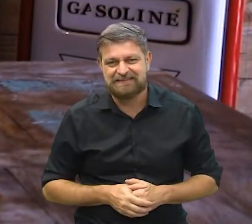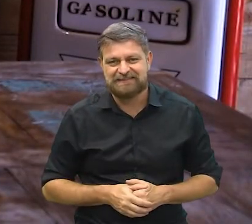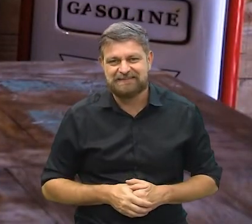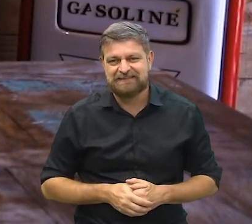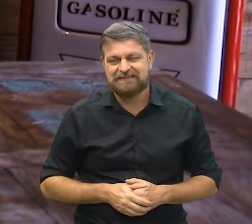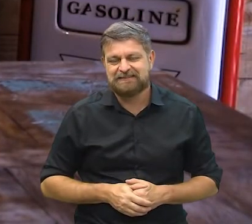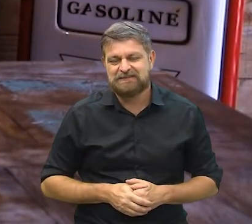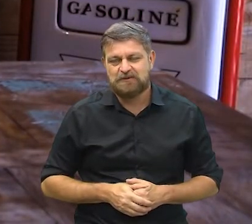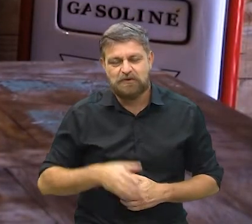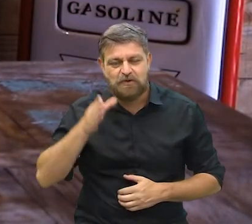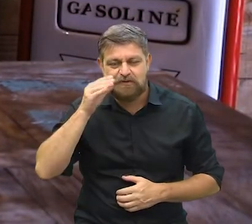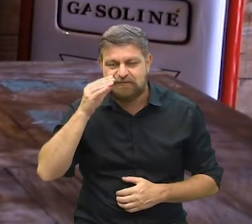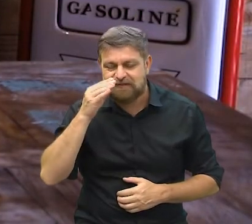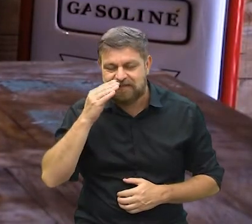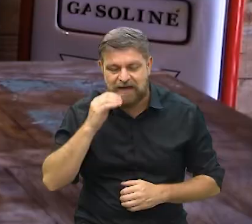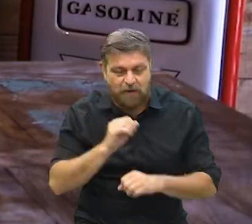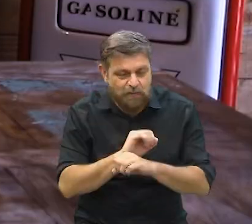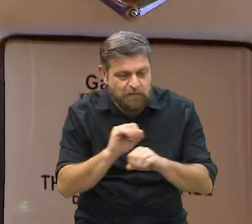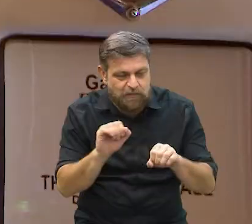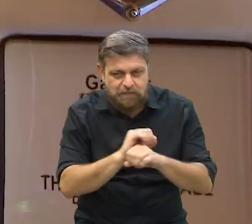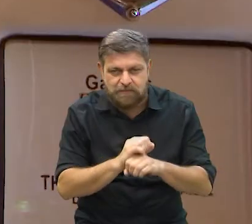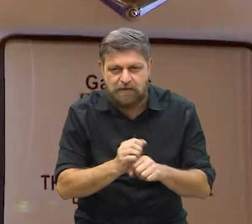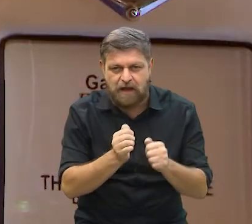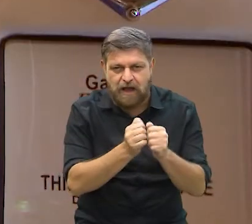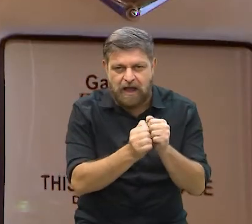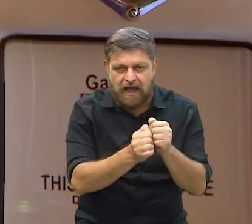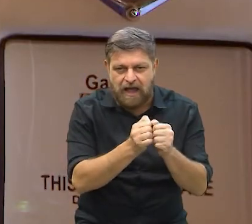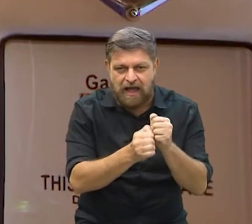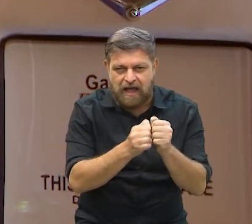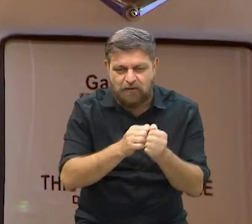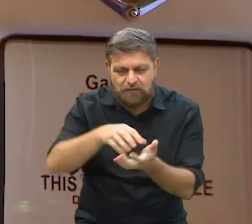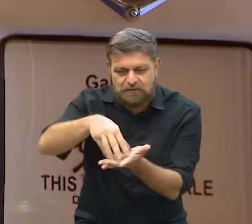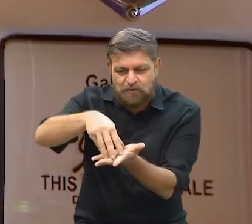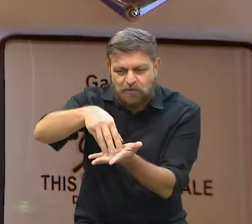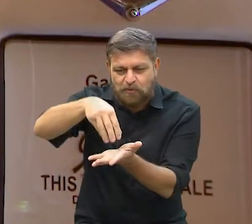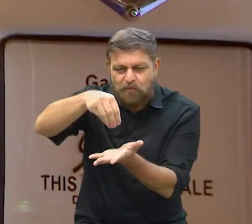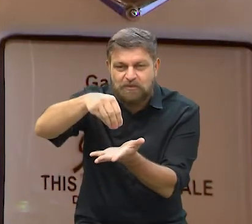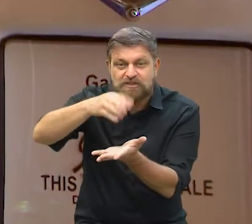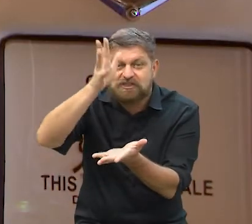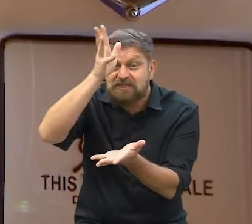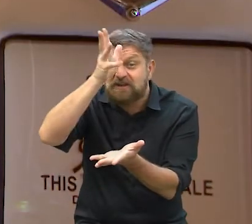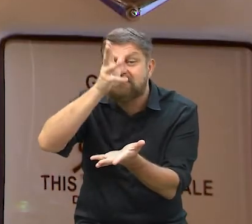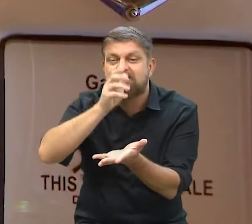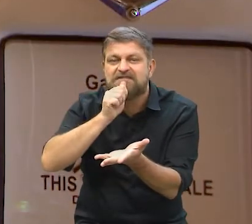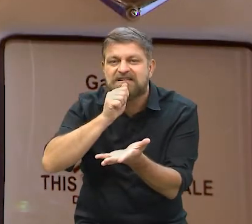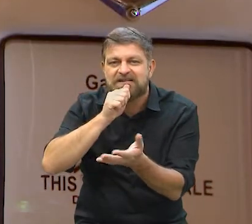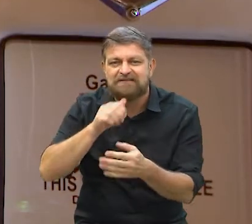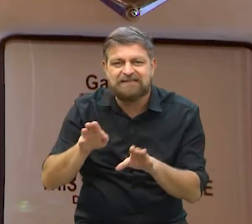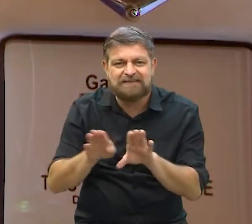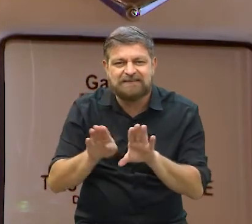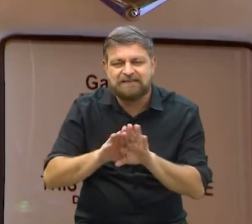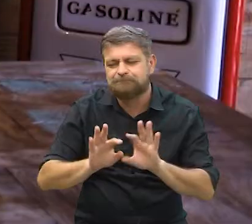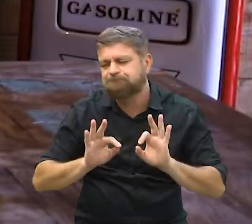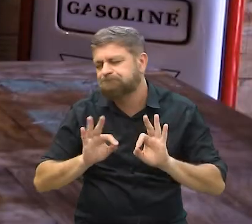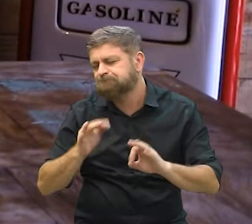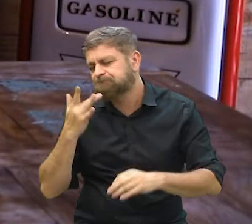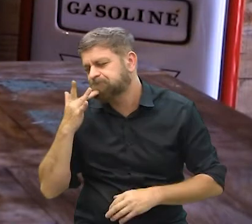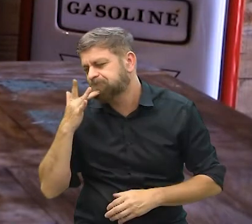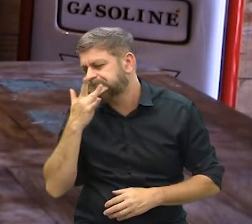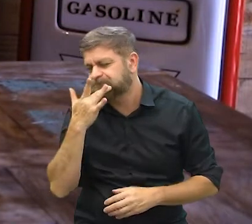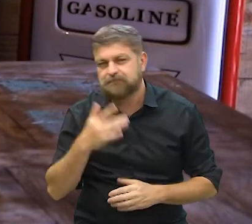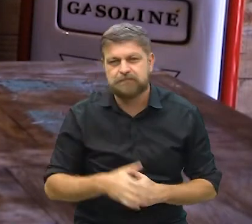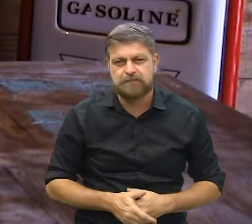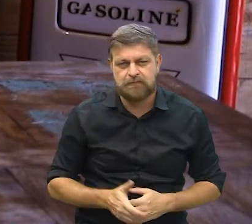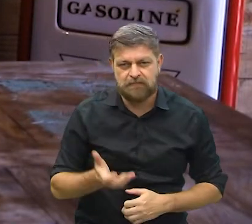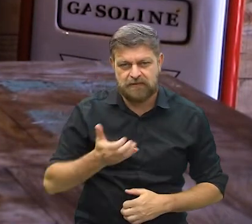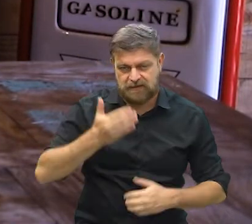fica apaixonado. Arroz com coxinha de frango, coxinha da asa. É uma delícia. Chefe,